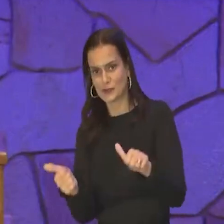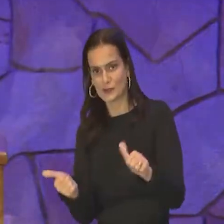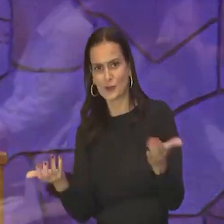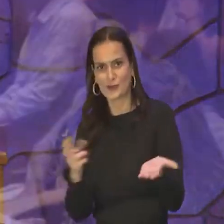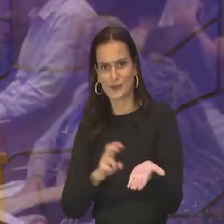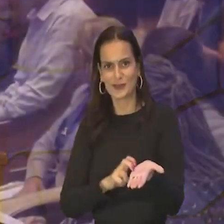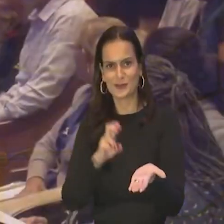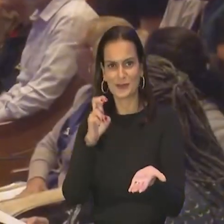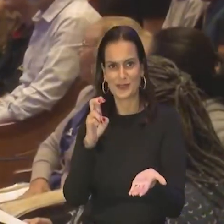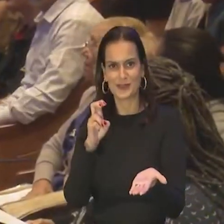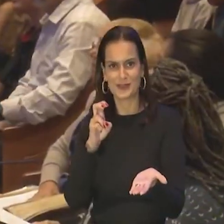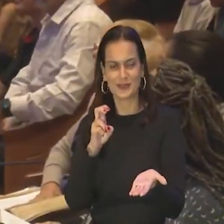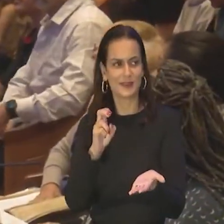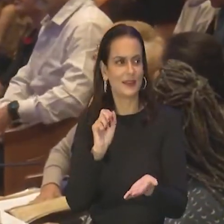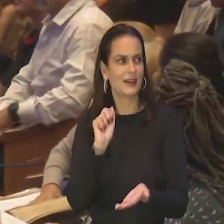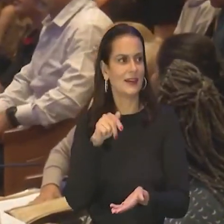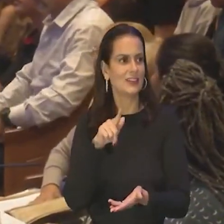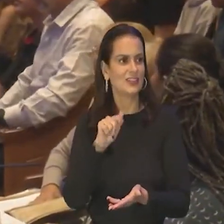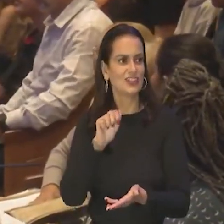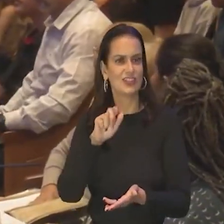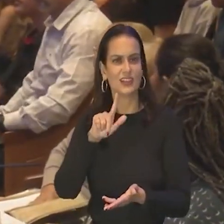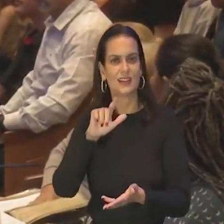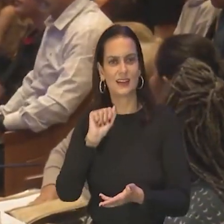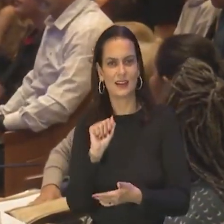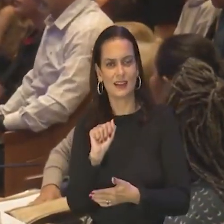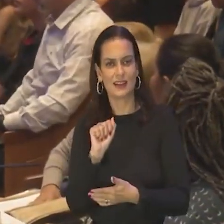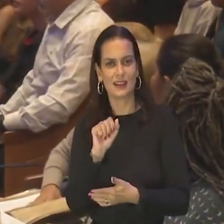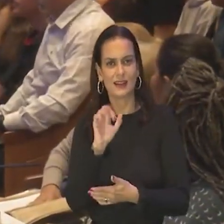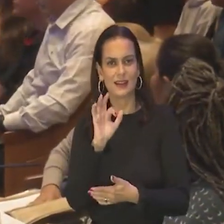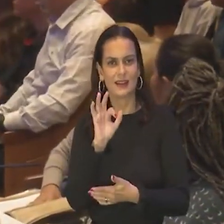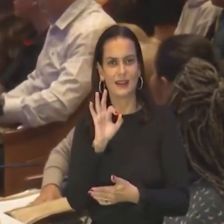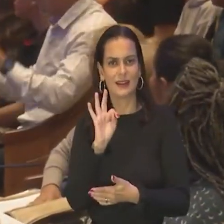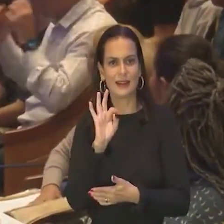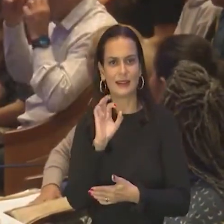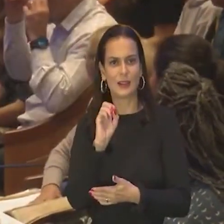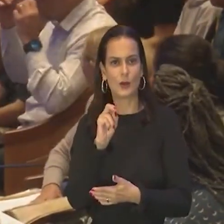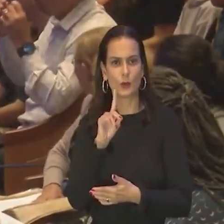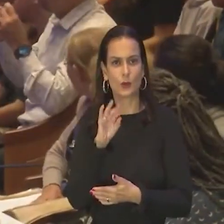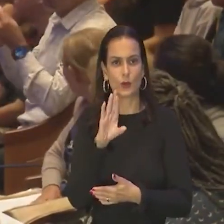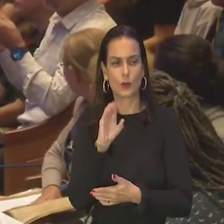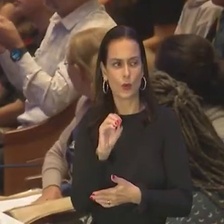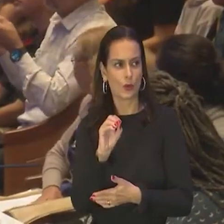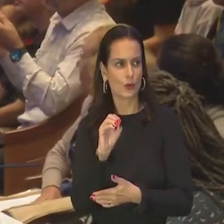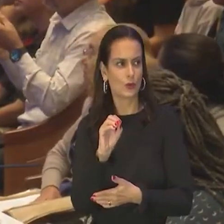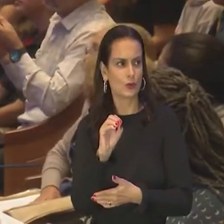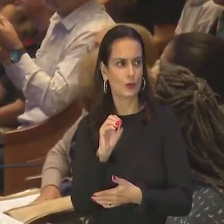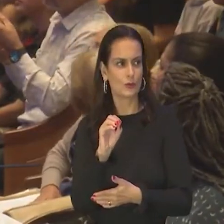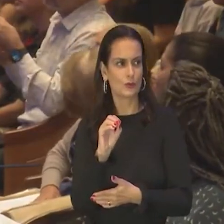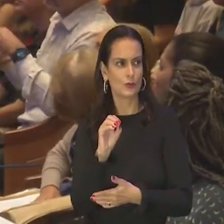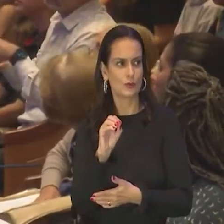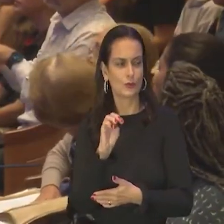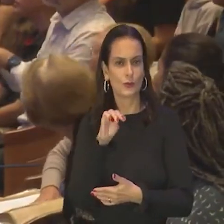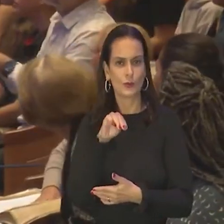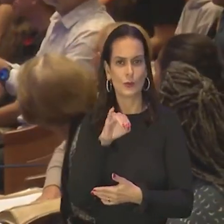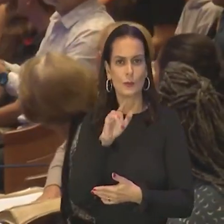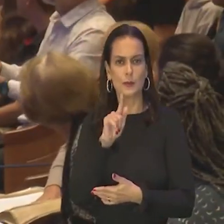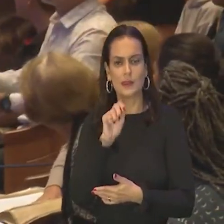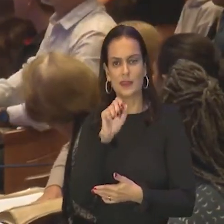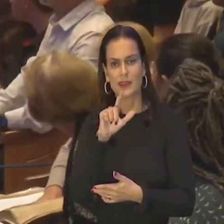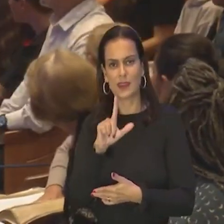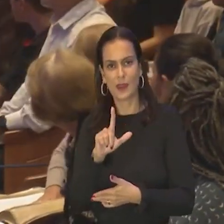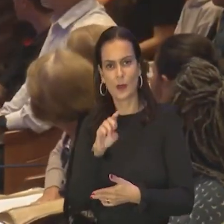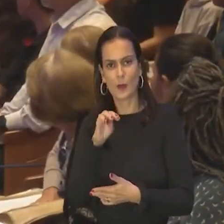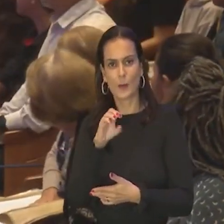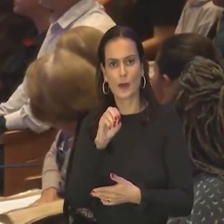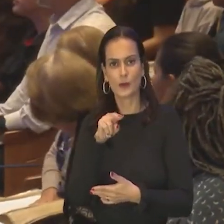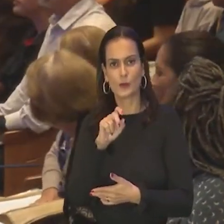aqui. A Ângela, Liz, Teodoro, está ali. A Miguel e a